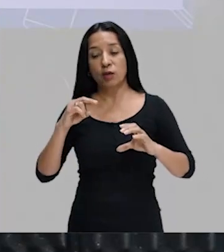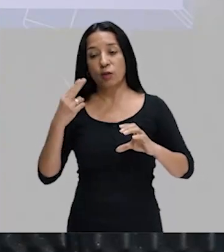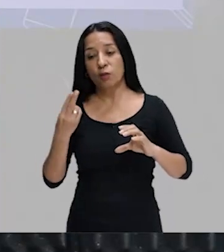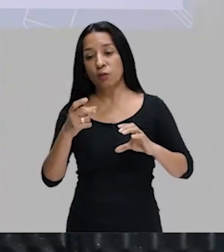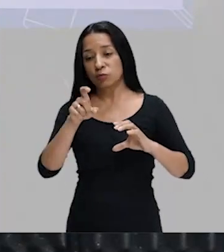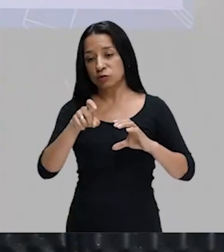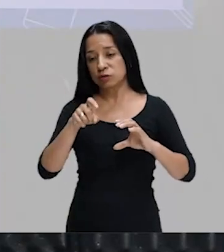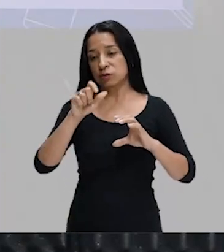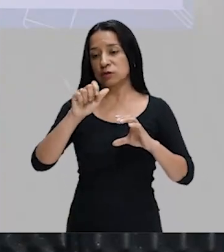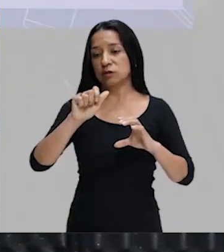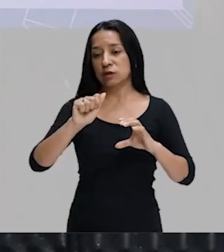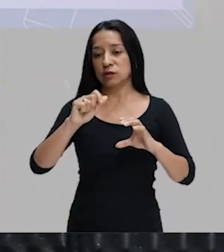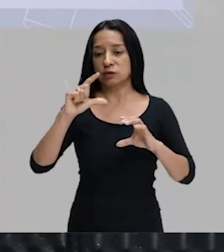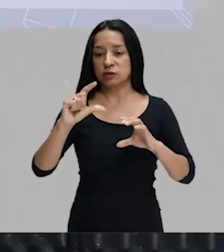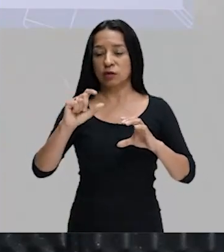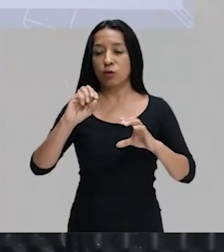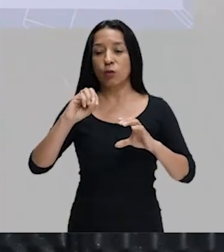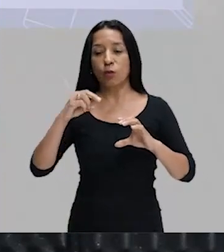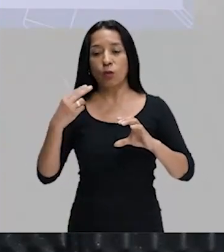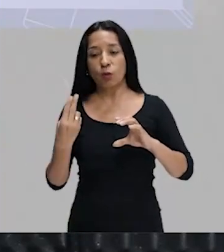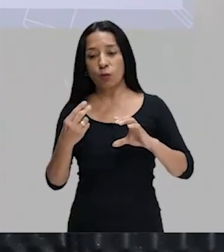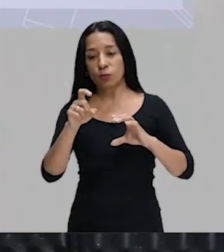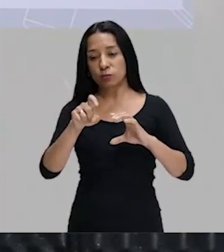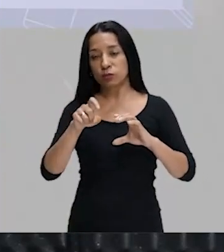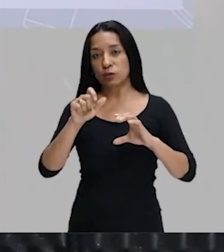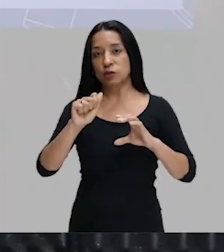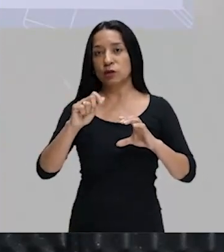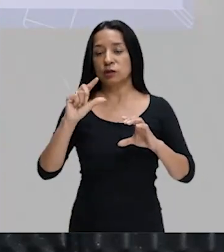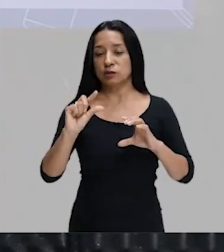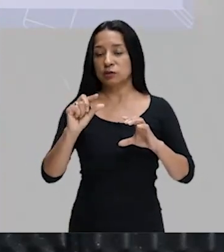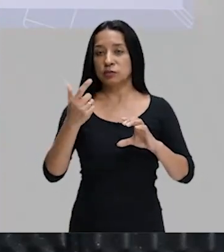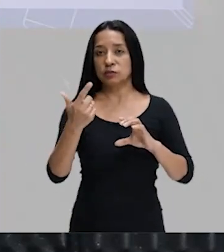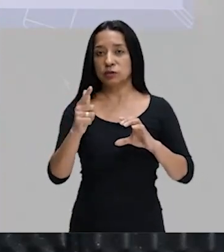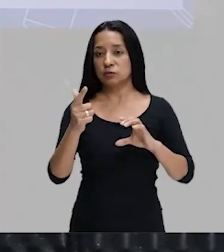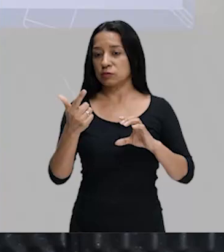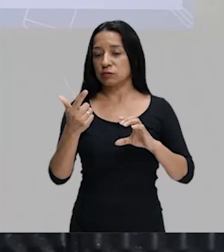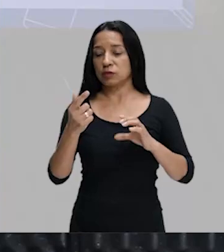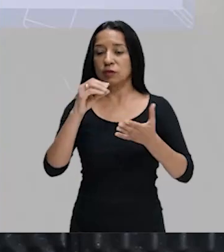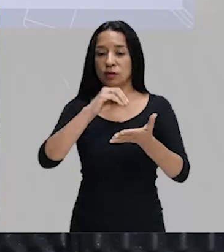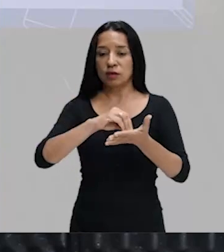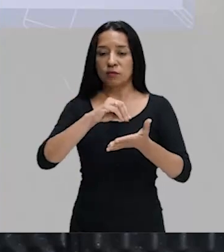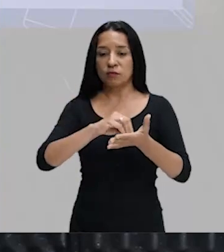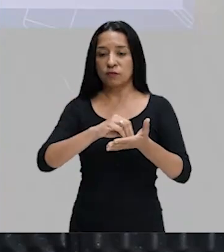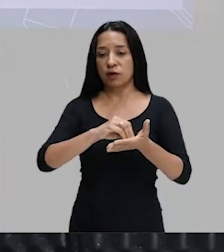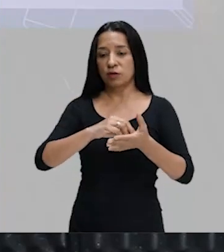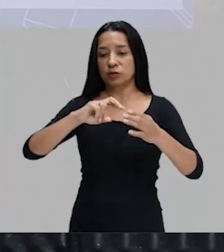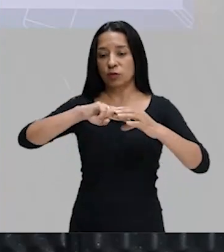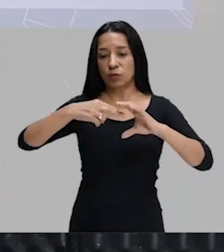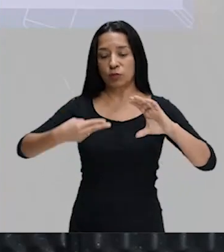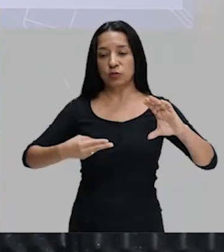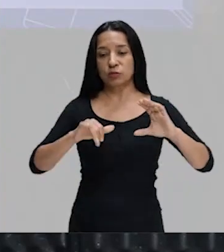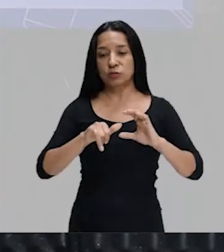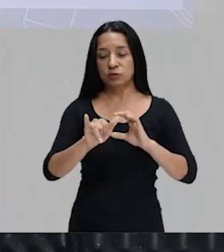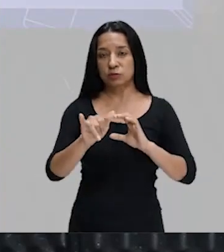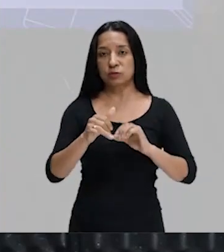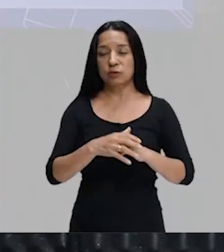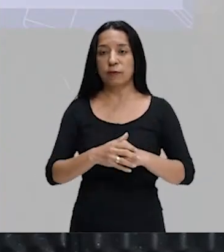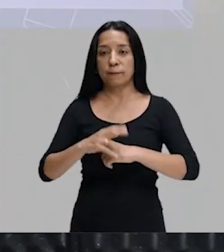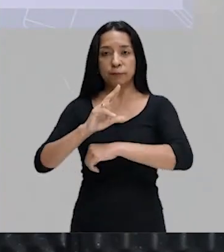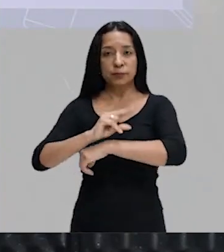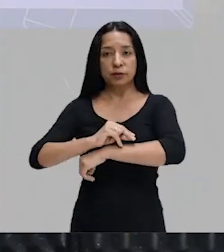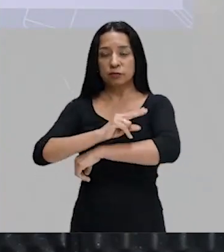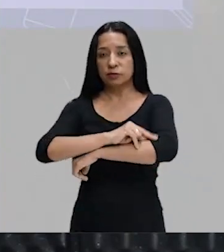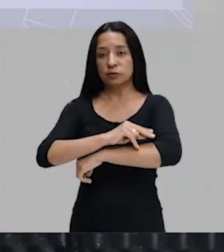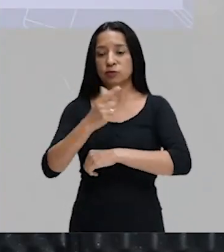ser X-azinho. Como vocês podem ver, não tem a presença do cromossomo Y. Então, em gafanhotos,